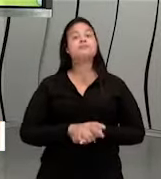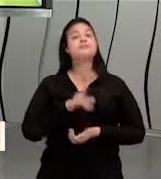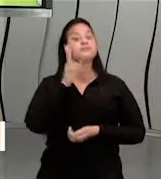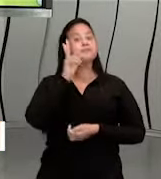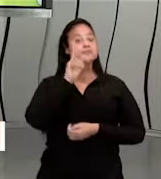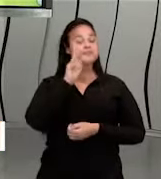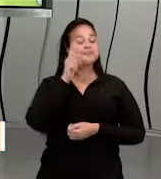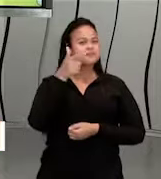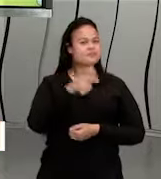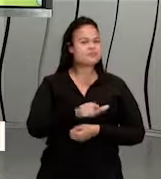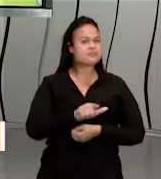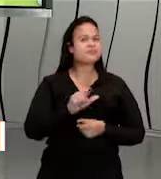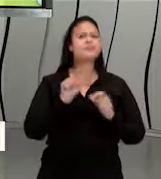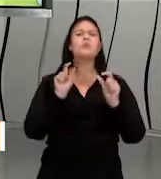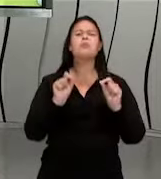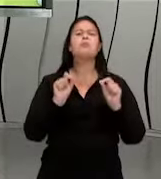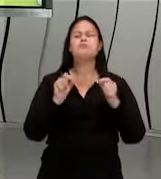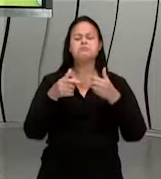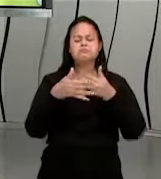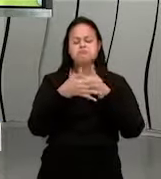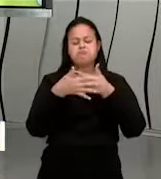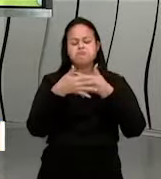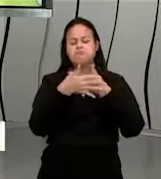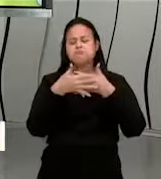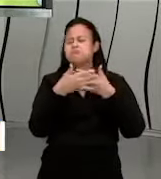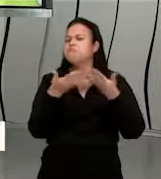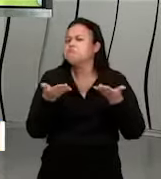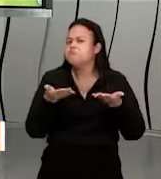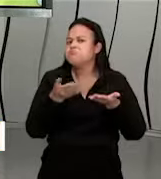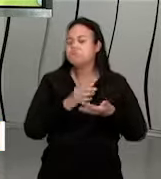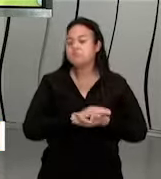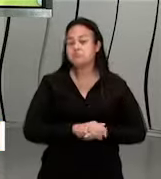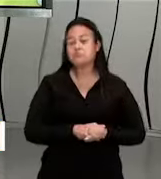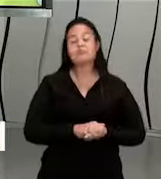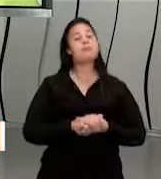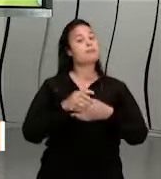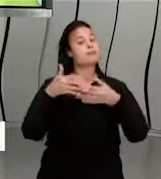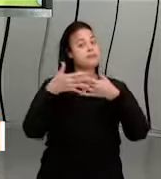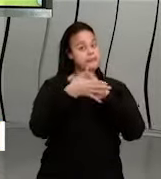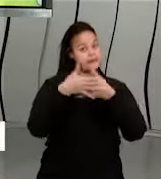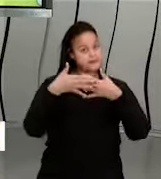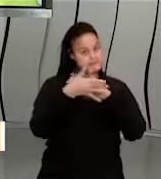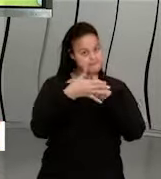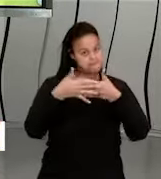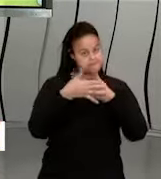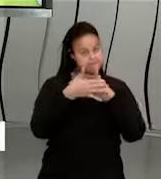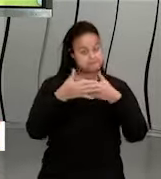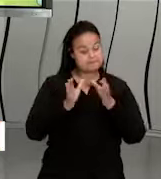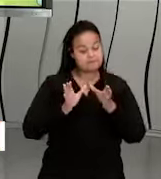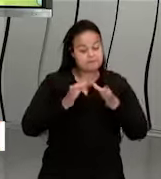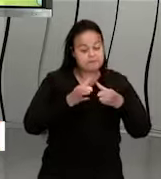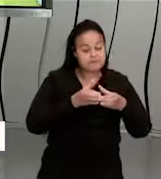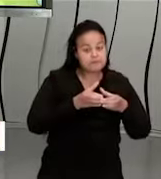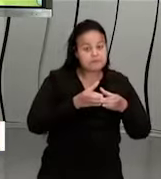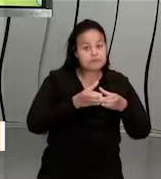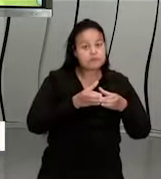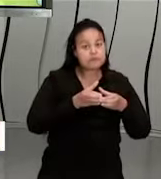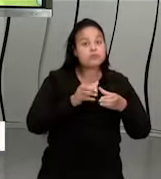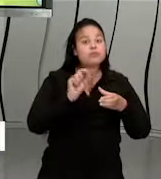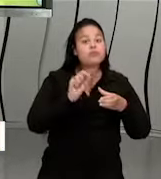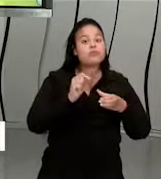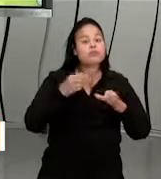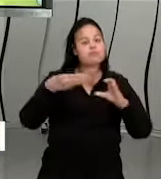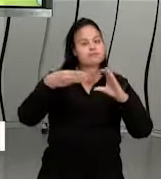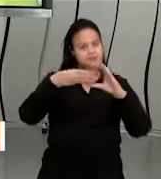Relembrando, o que são mesmo os tecidos? Os tecidos são formados por um conjunto de células.